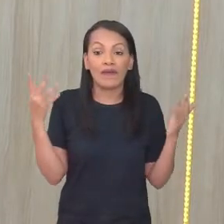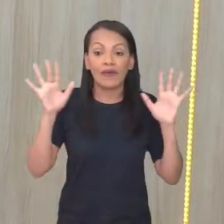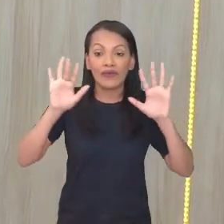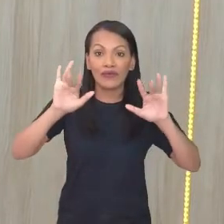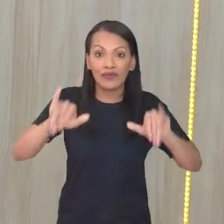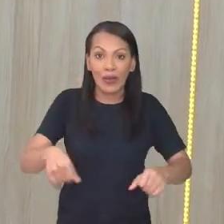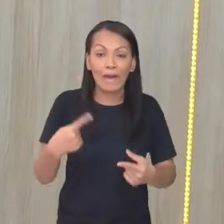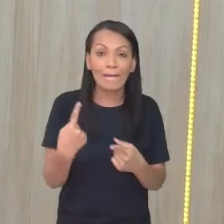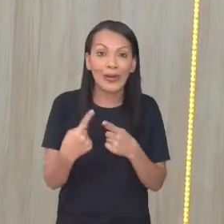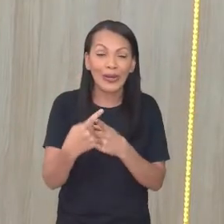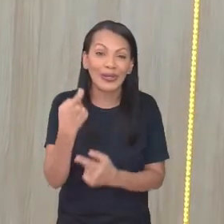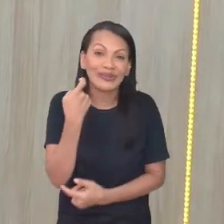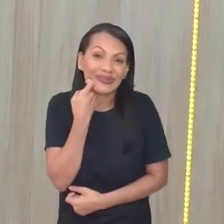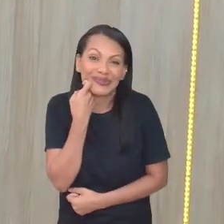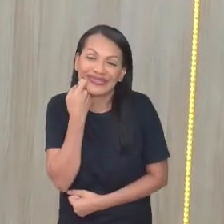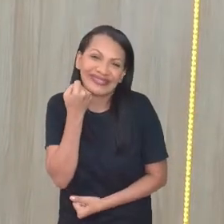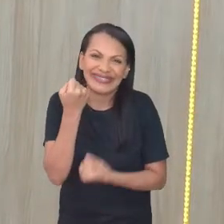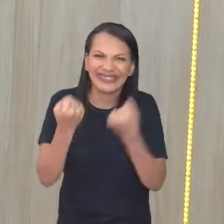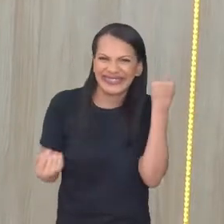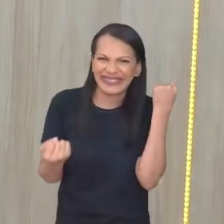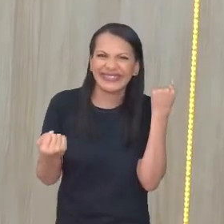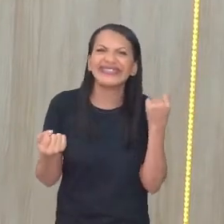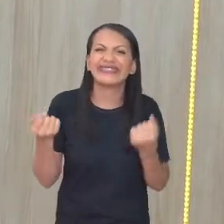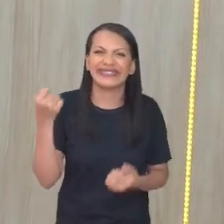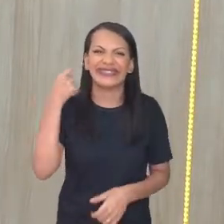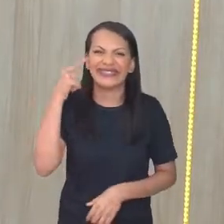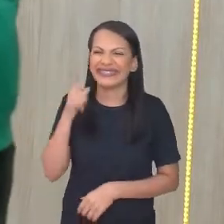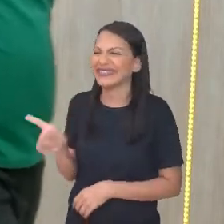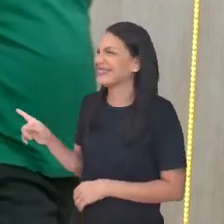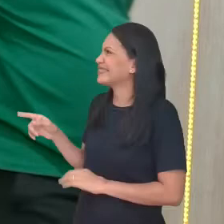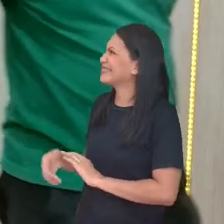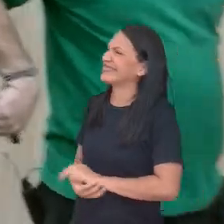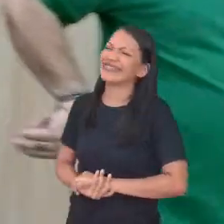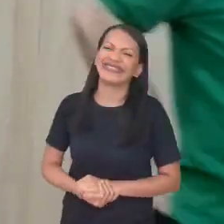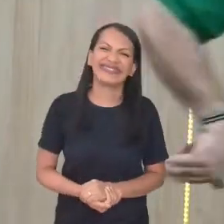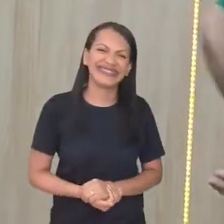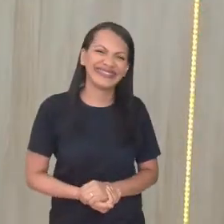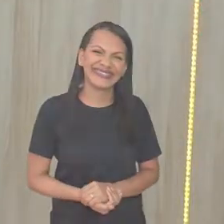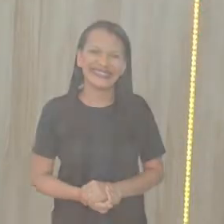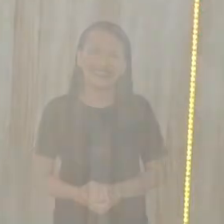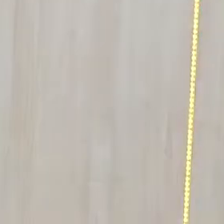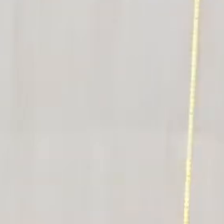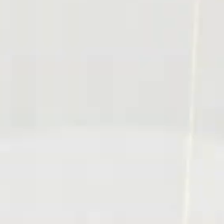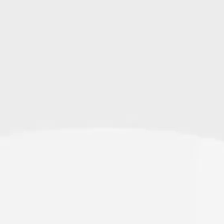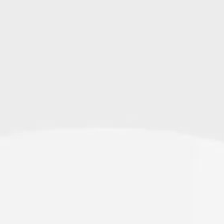porque sextou e a gente vai sair de novo na egípcia.